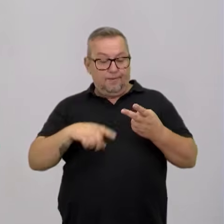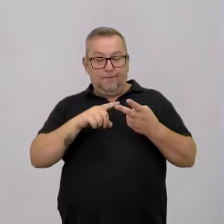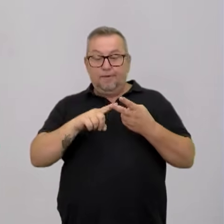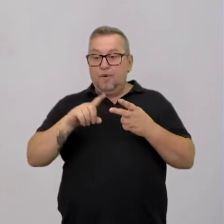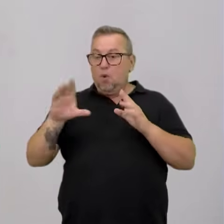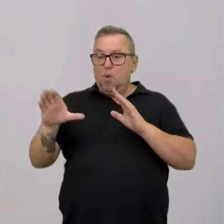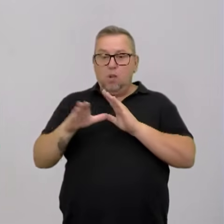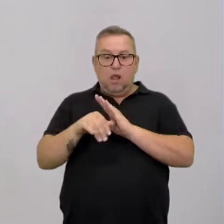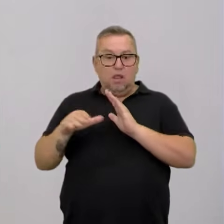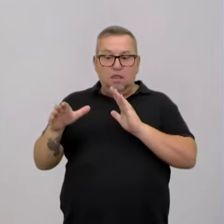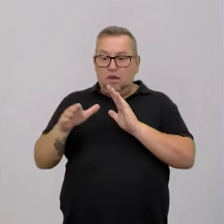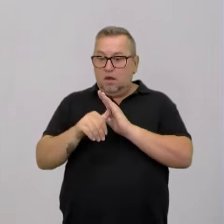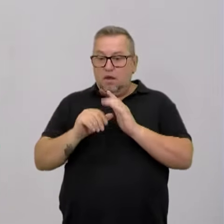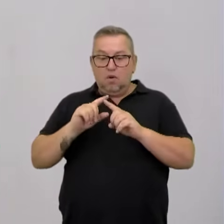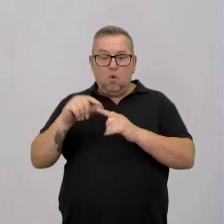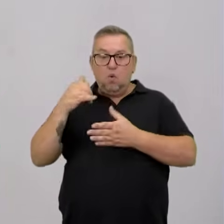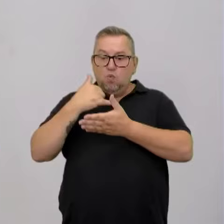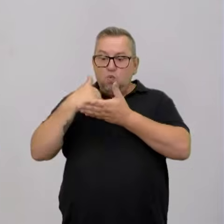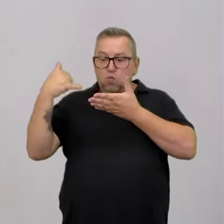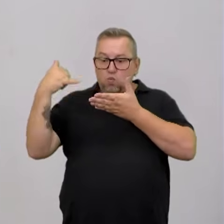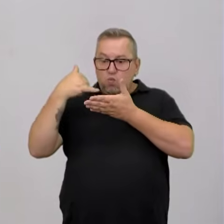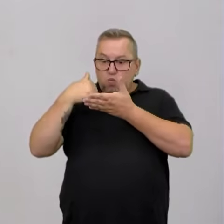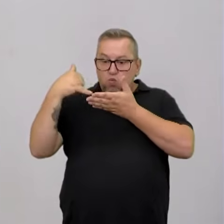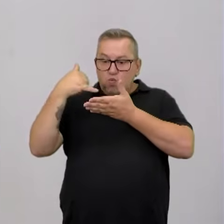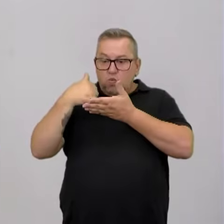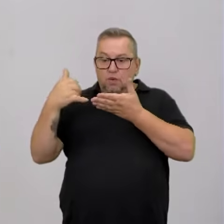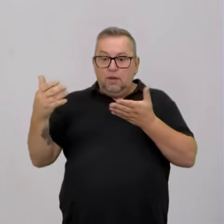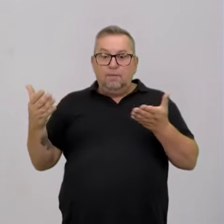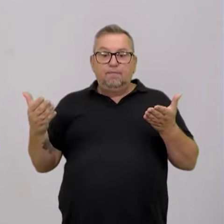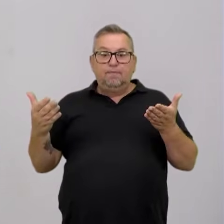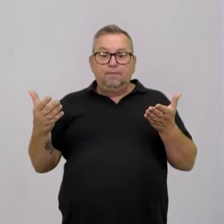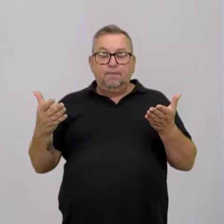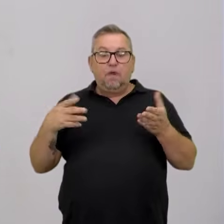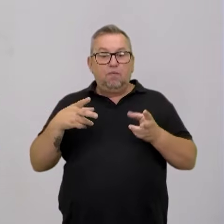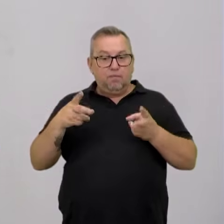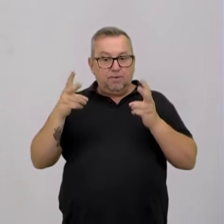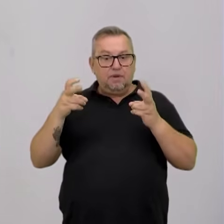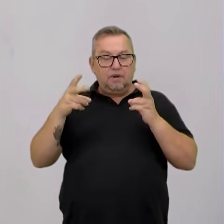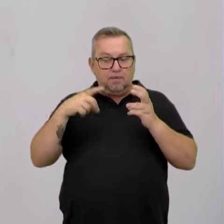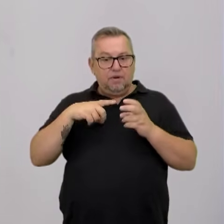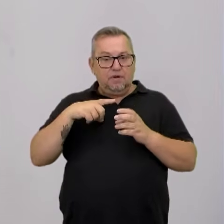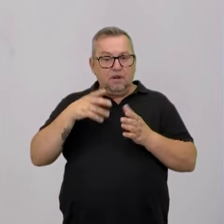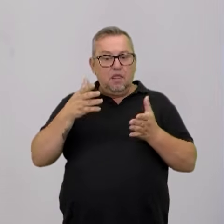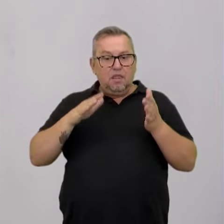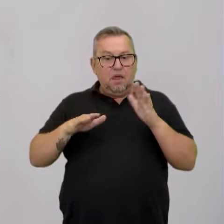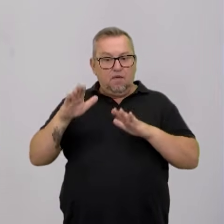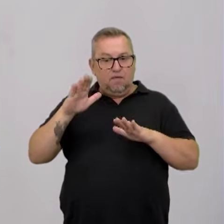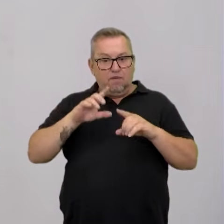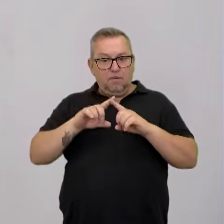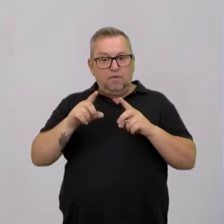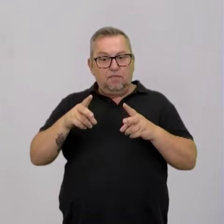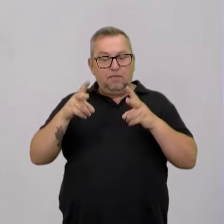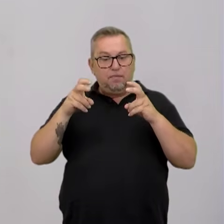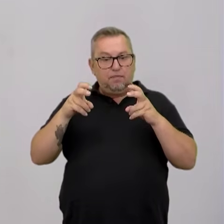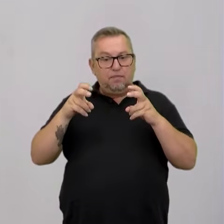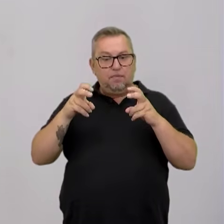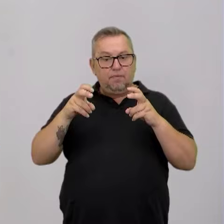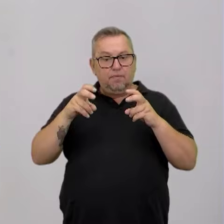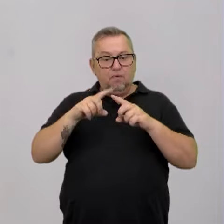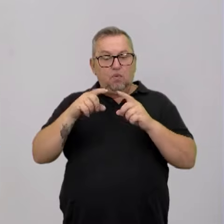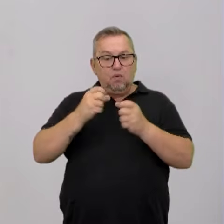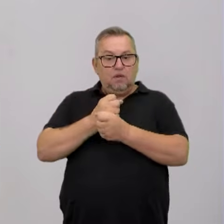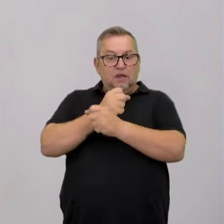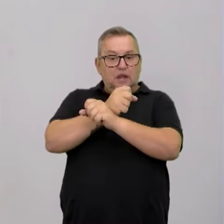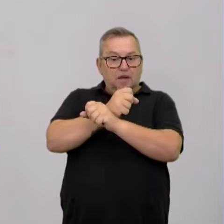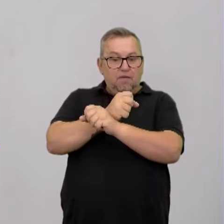o ladrão, o drogado, né? A gente percebe aí, talvez para vocês perceberem essa questão do